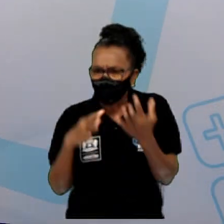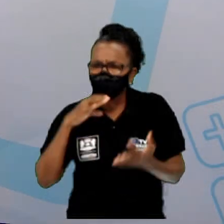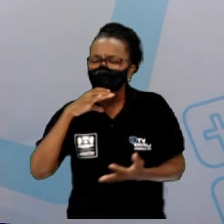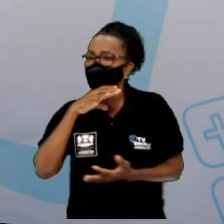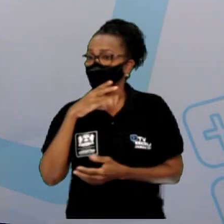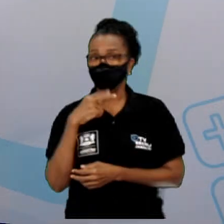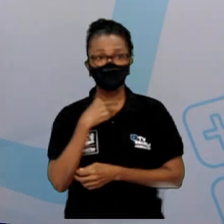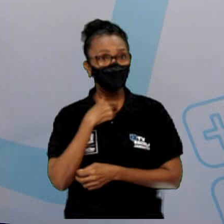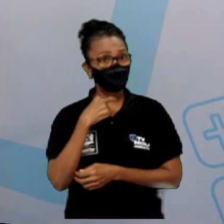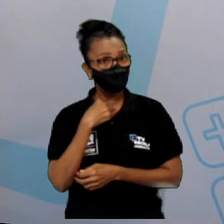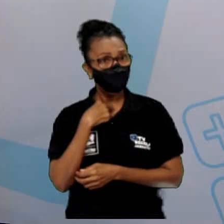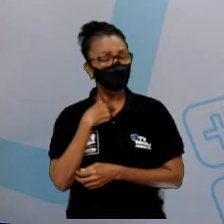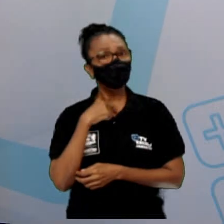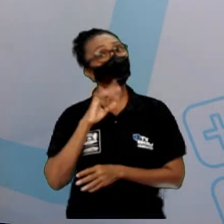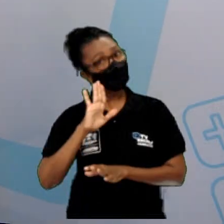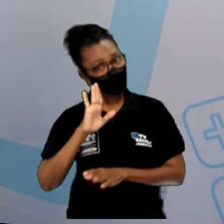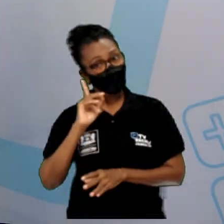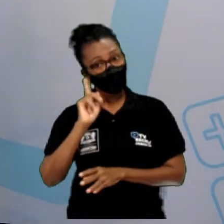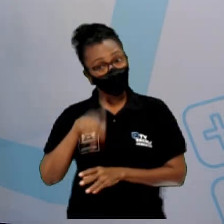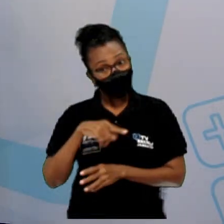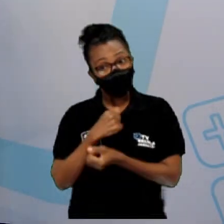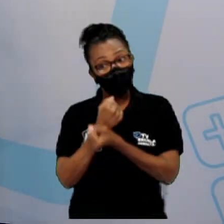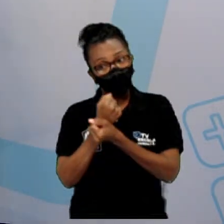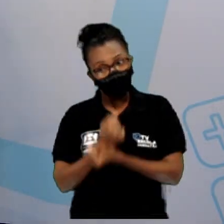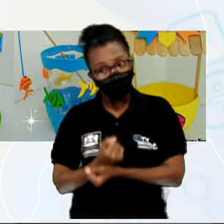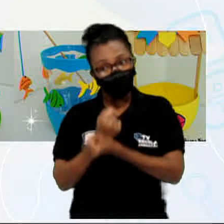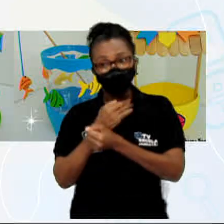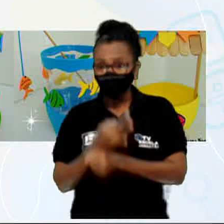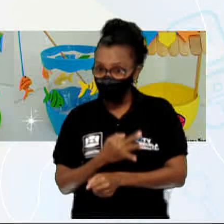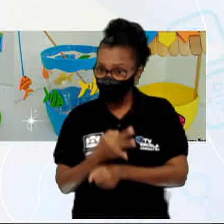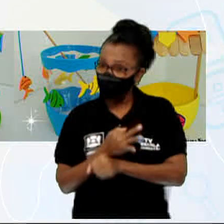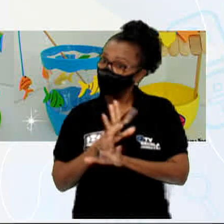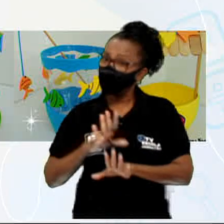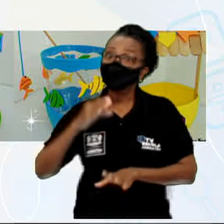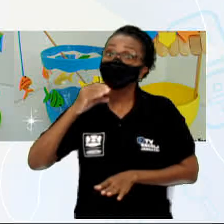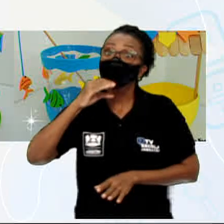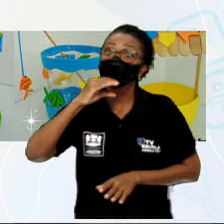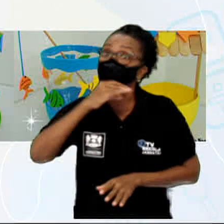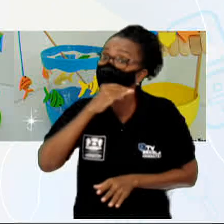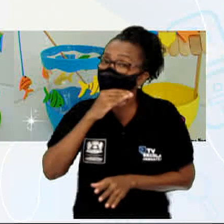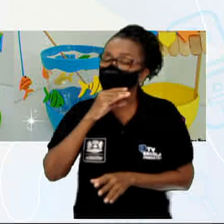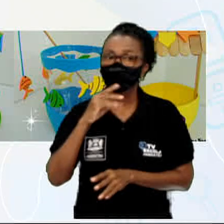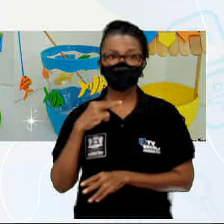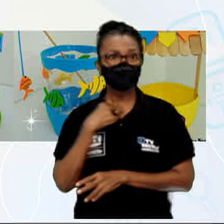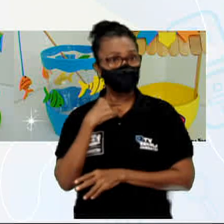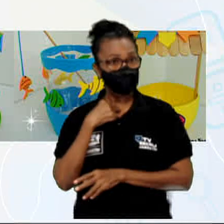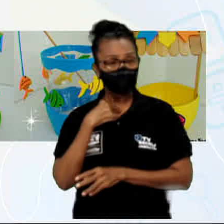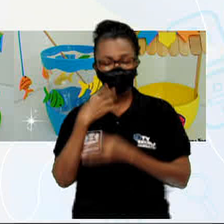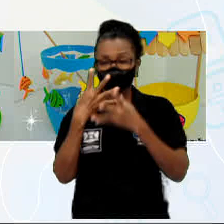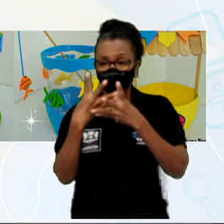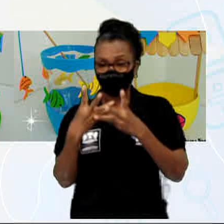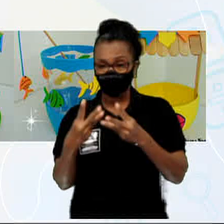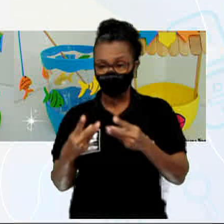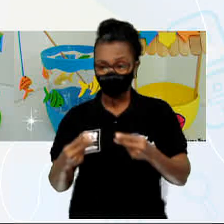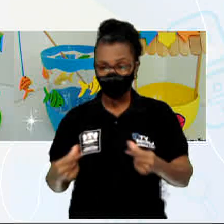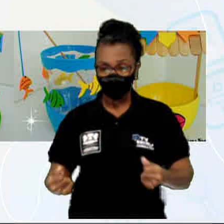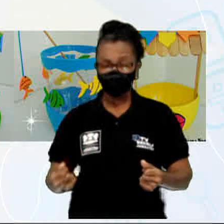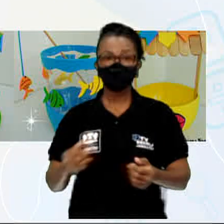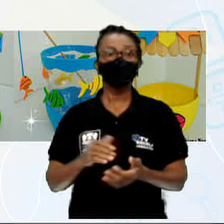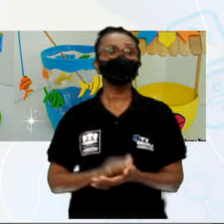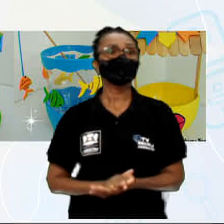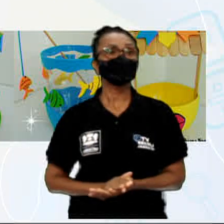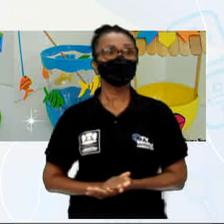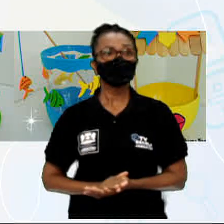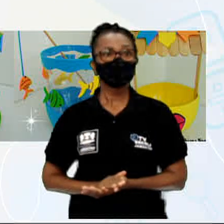tá? Ele é resistente, mas ele não pode ser aquecido, senão ele derrete, pode causar algum acidente, não é? Olha